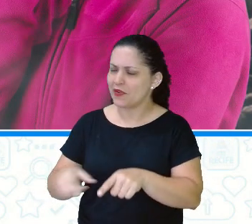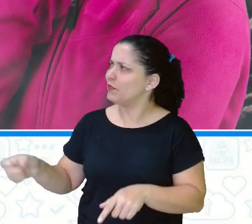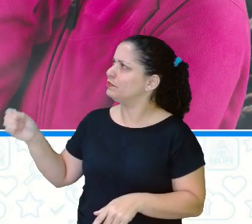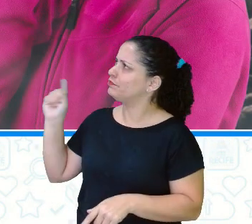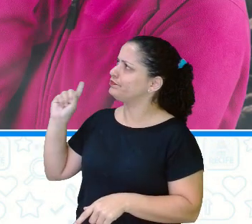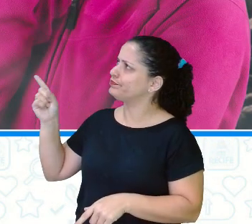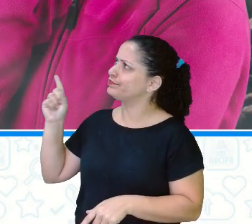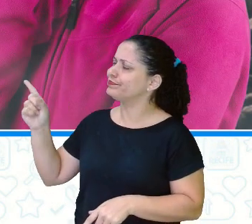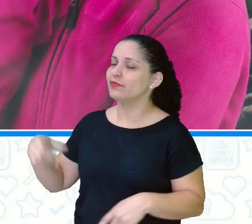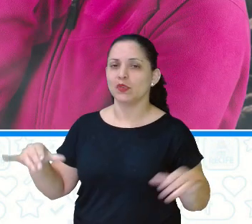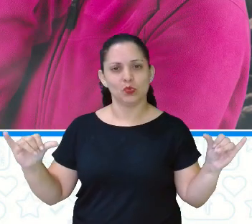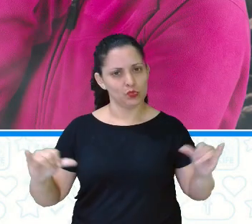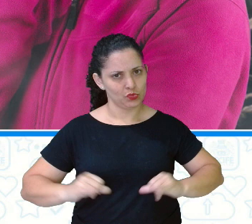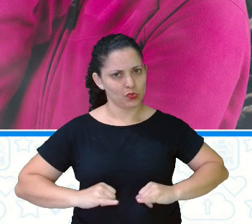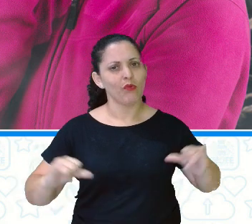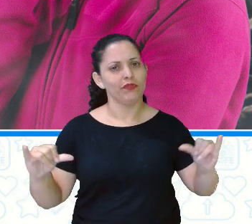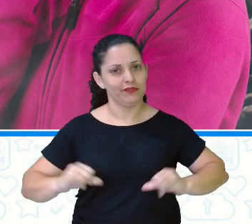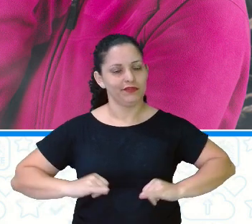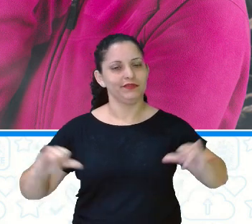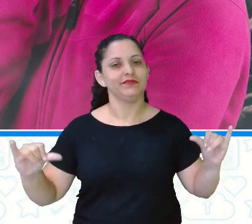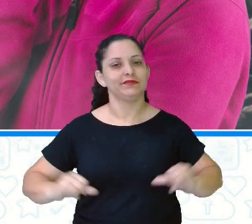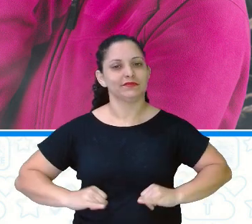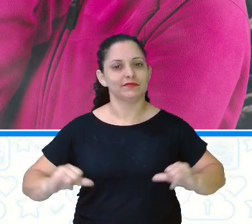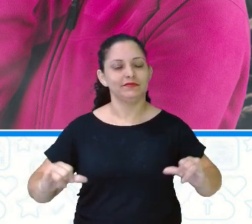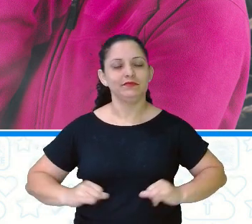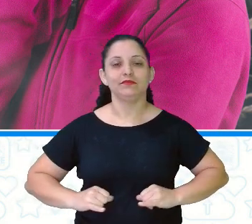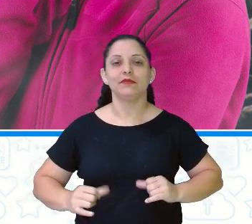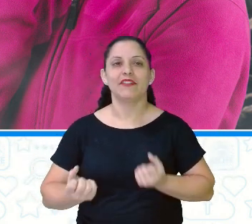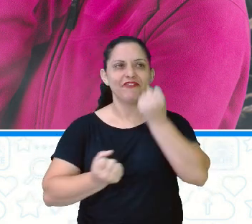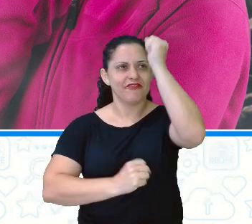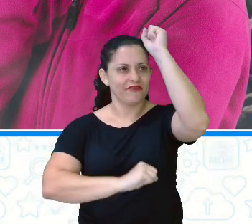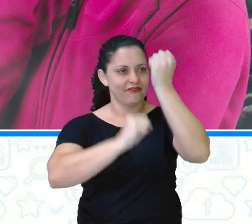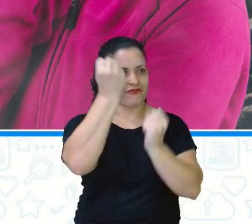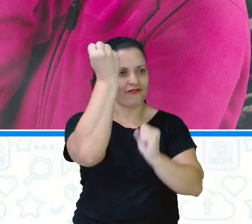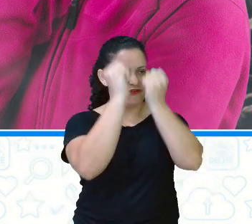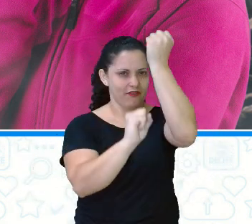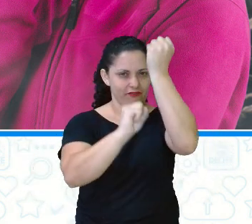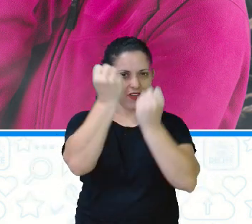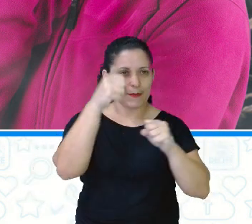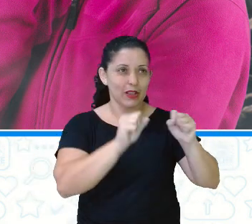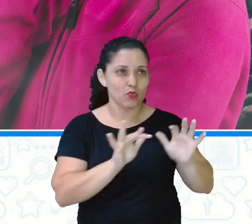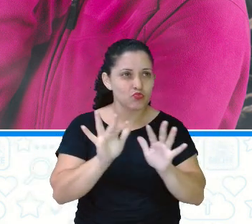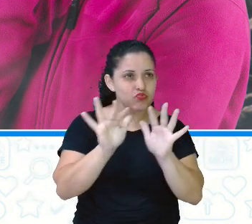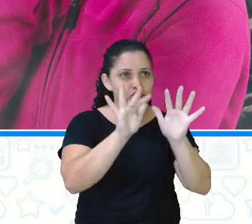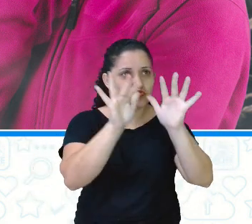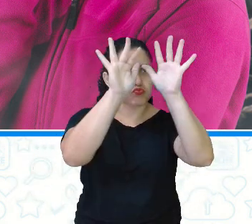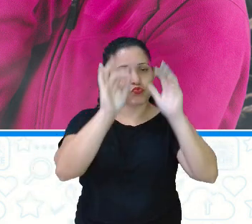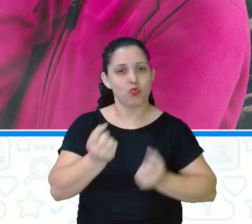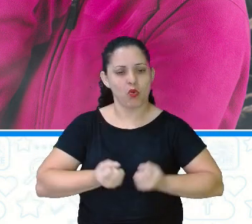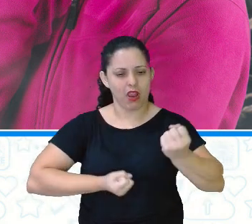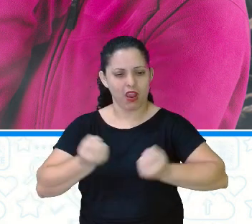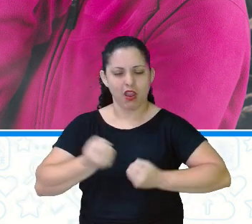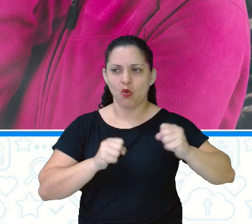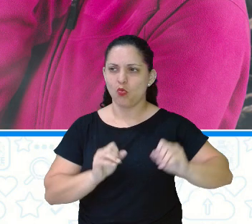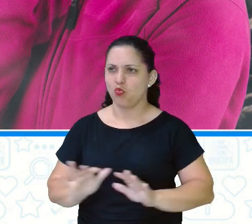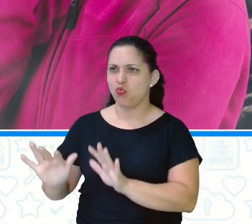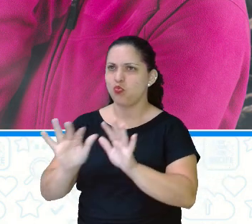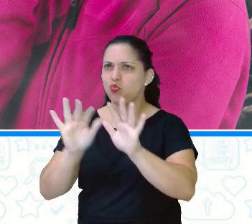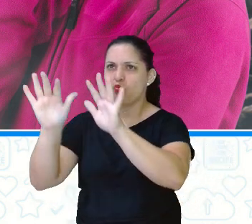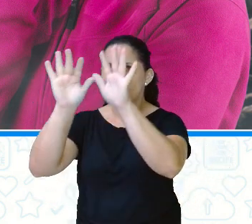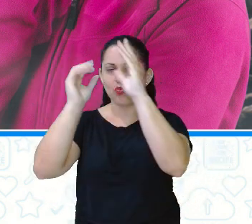aí a gente também sofre, né? Com fábricas, fumaça dos carros, que também